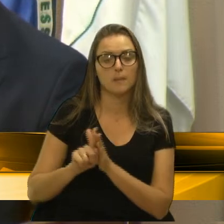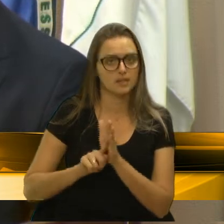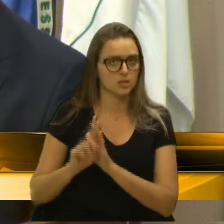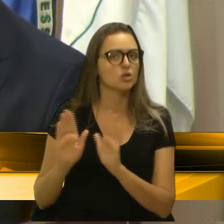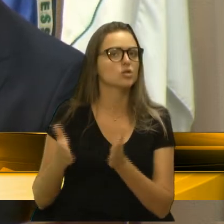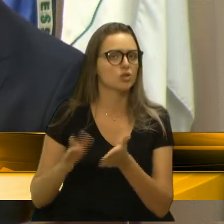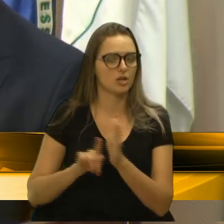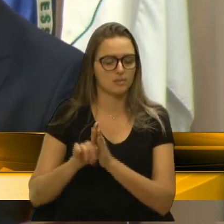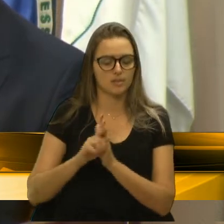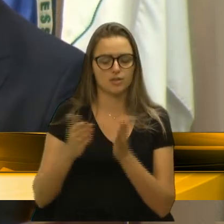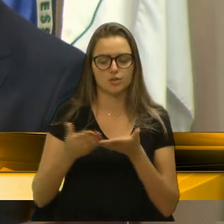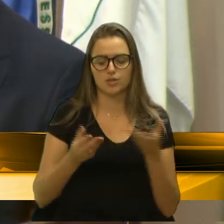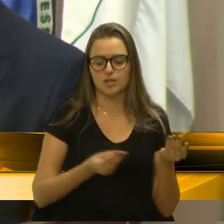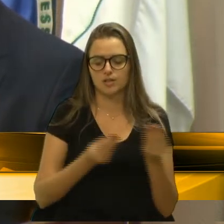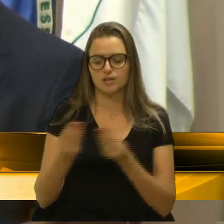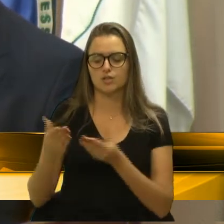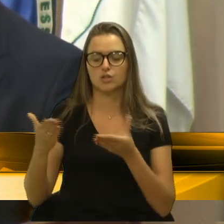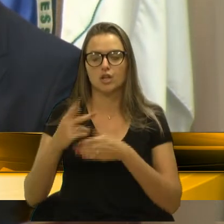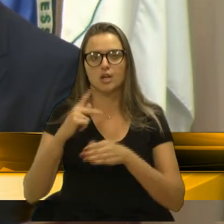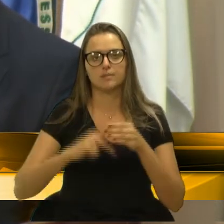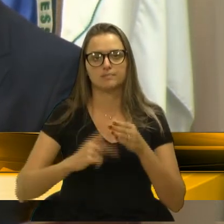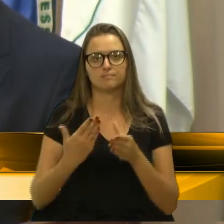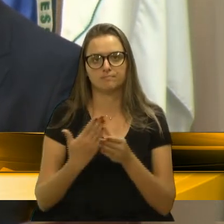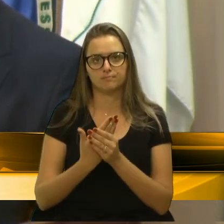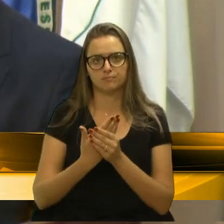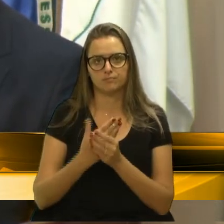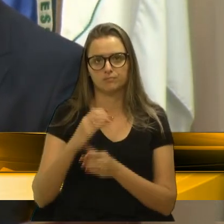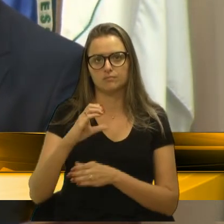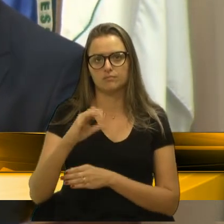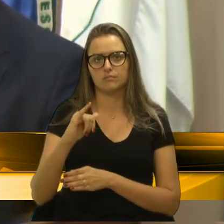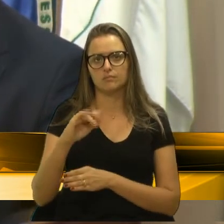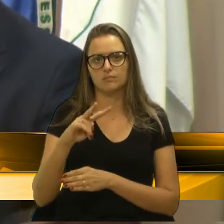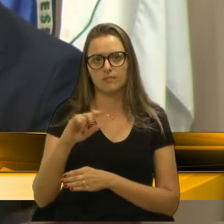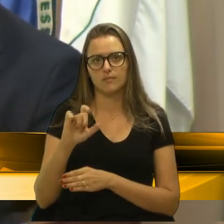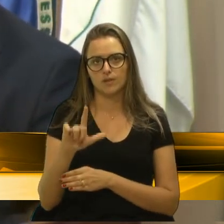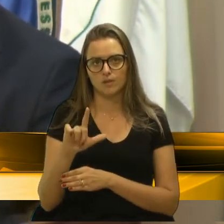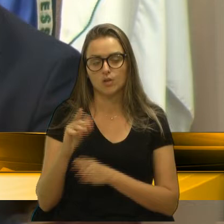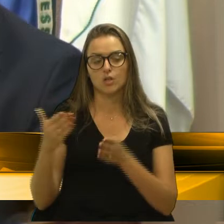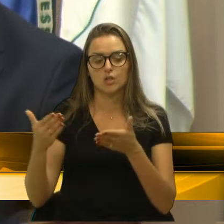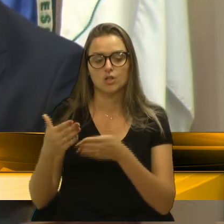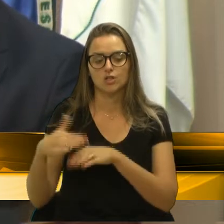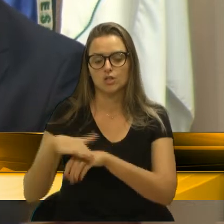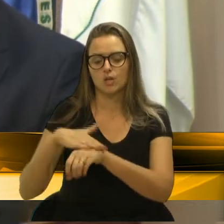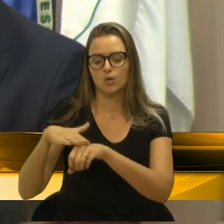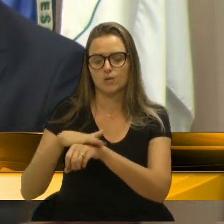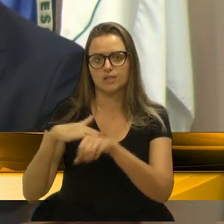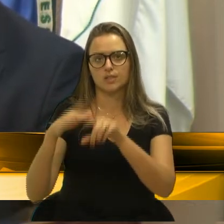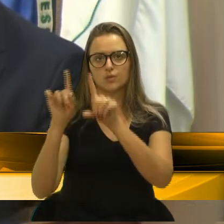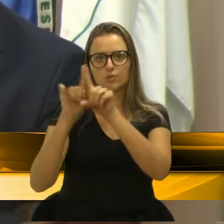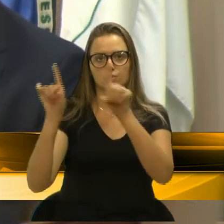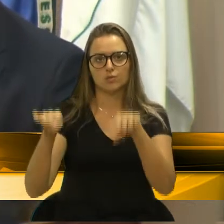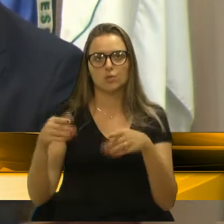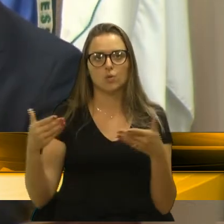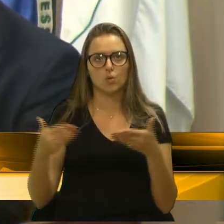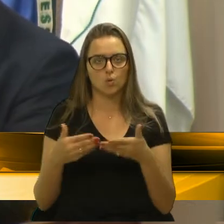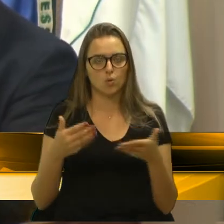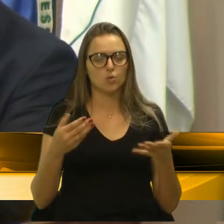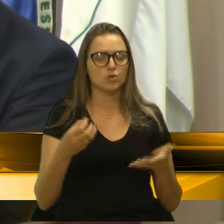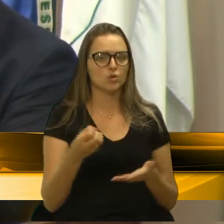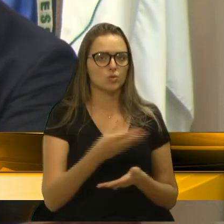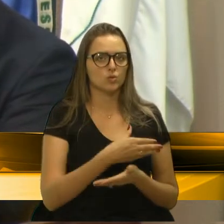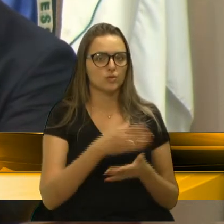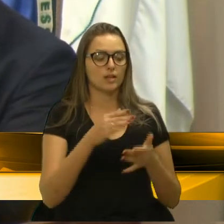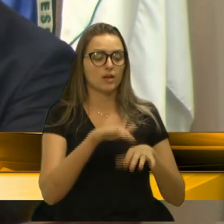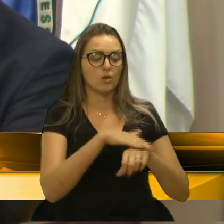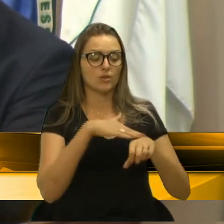apurando, já existe inquérito civil aberto, está ouvindo os servidores, o atual diretor do IPAM também está ouvindo os